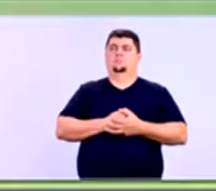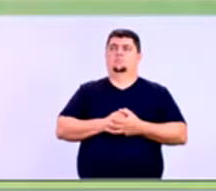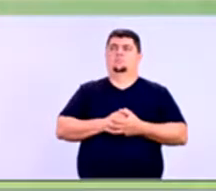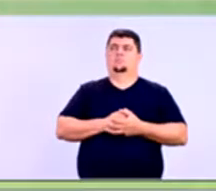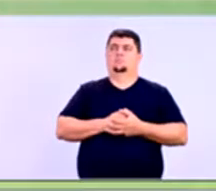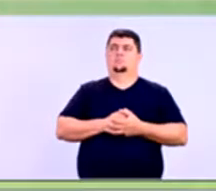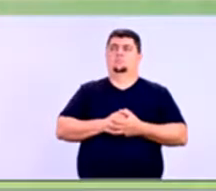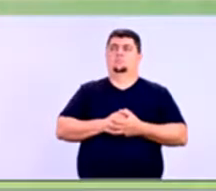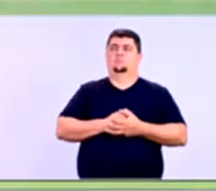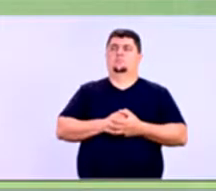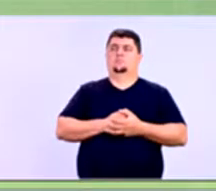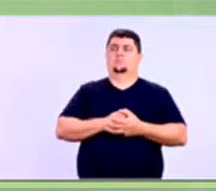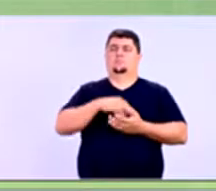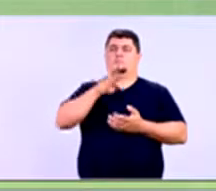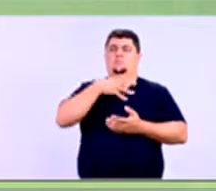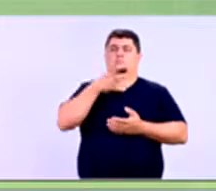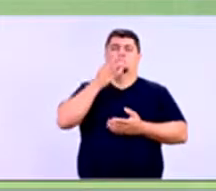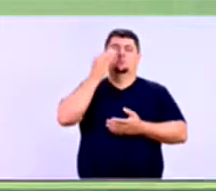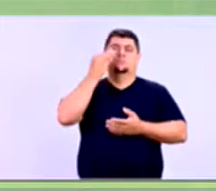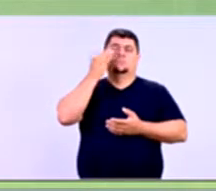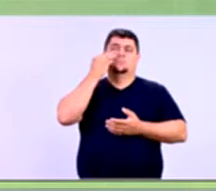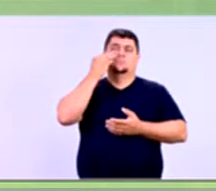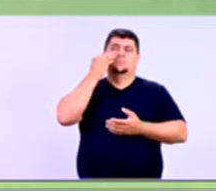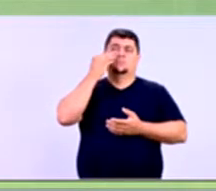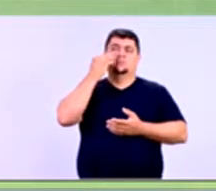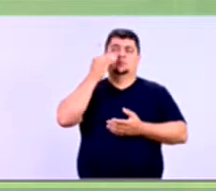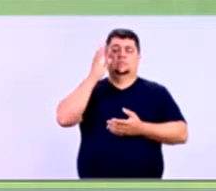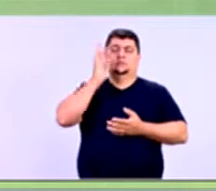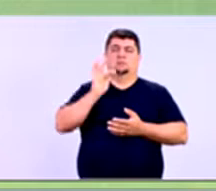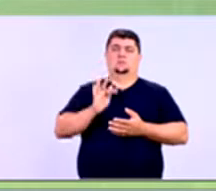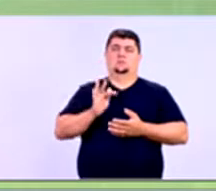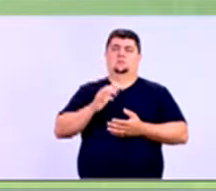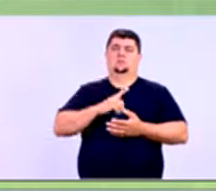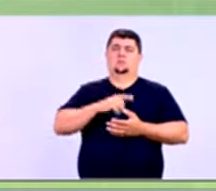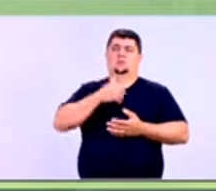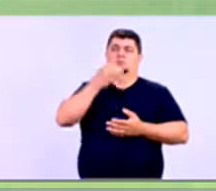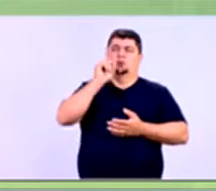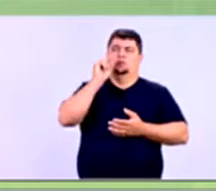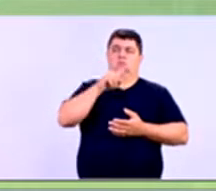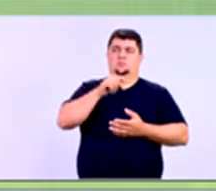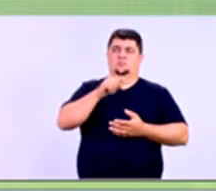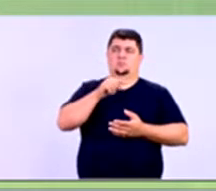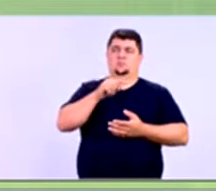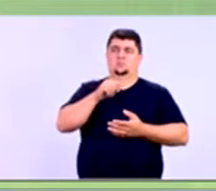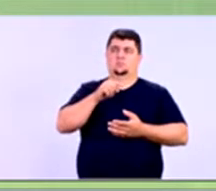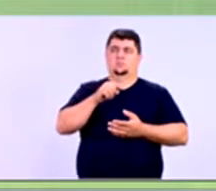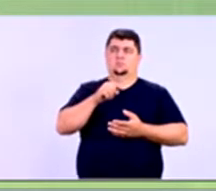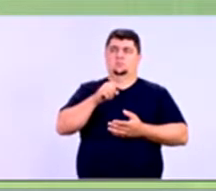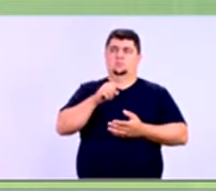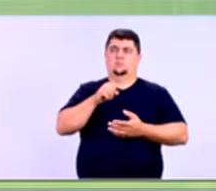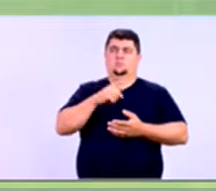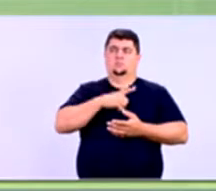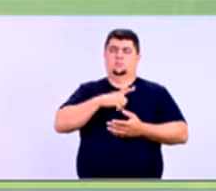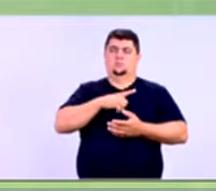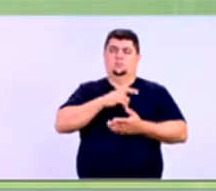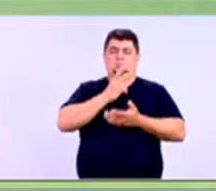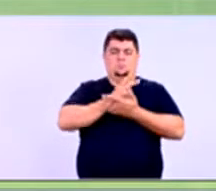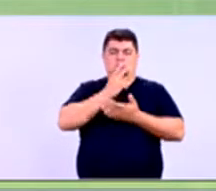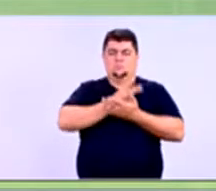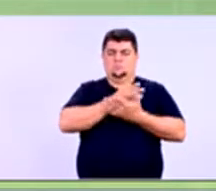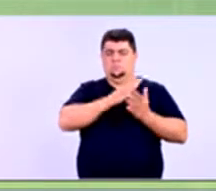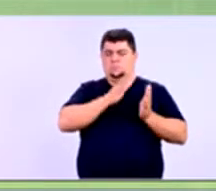Então, como é que vai ficar a minha dívida? Simples. Se eu estava devendo 10 mil e as minhas parcelas são constantes, só o